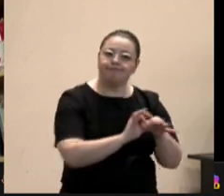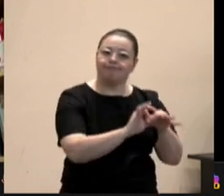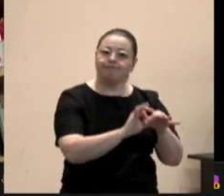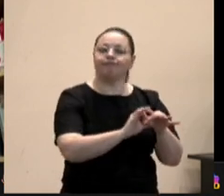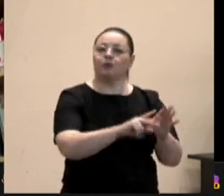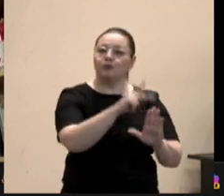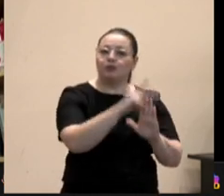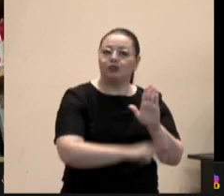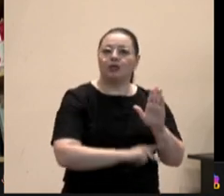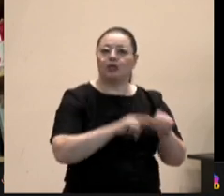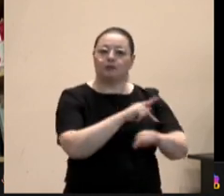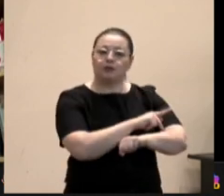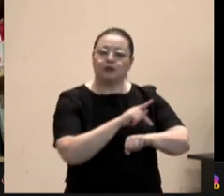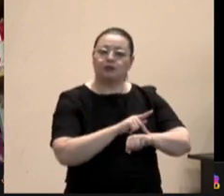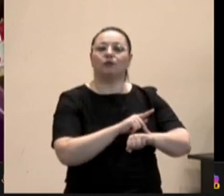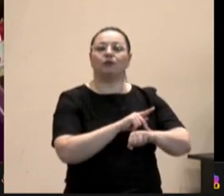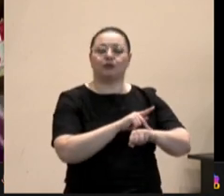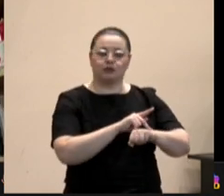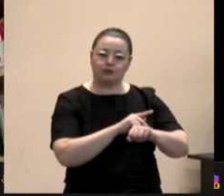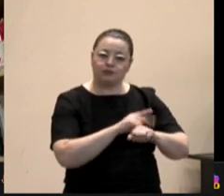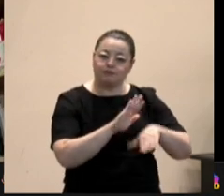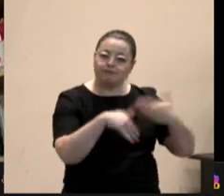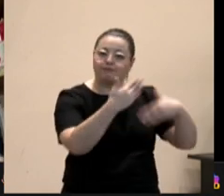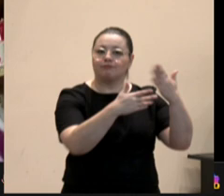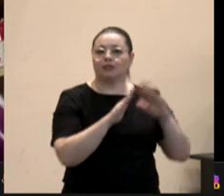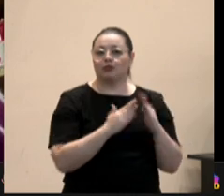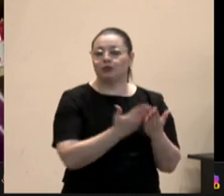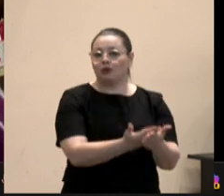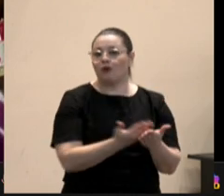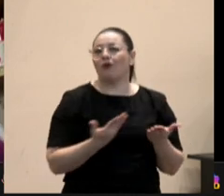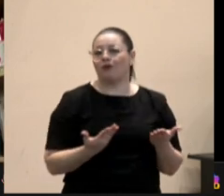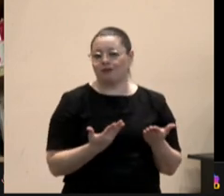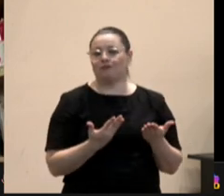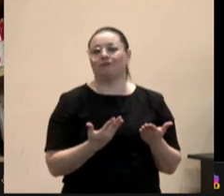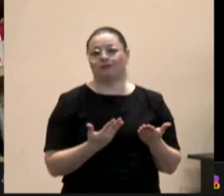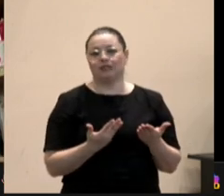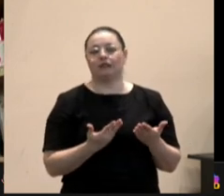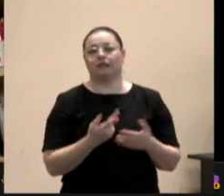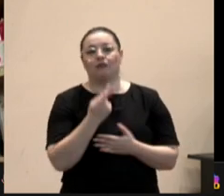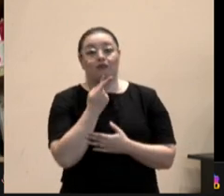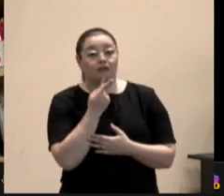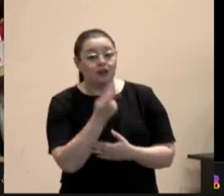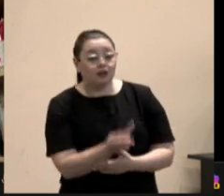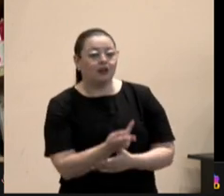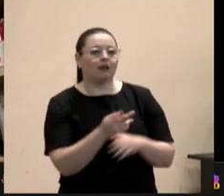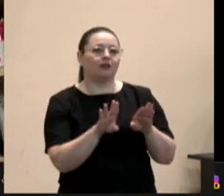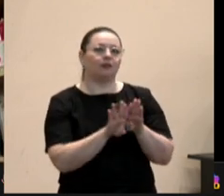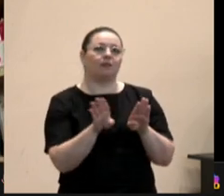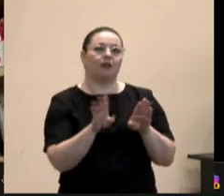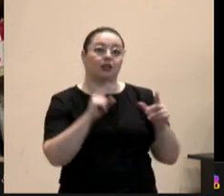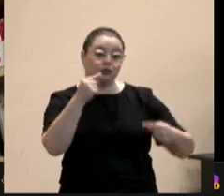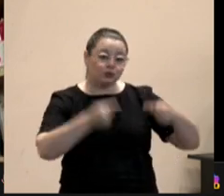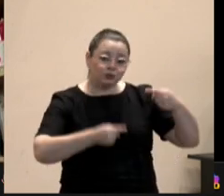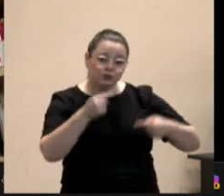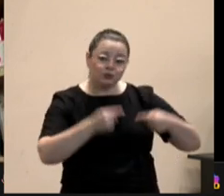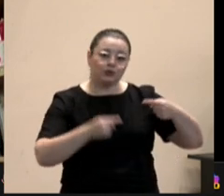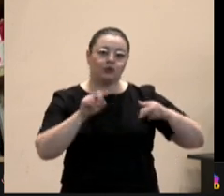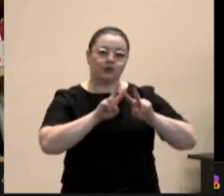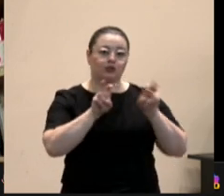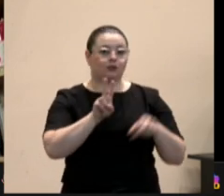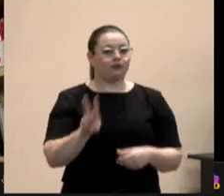pedagógico da escola. Então, falar e discutir a valorização dos profissionais